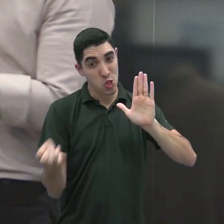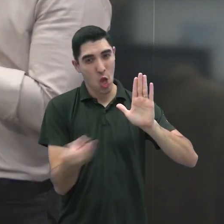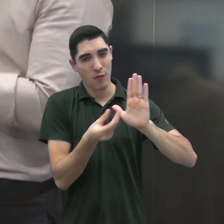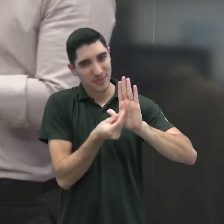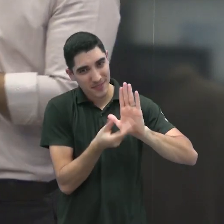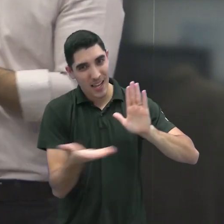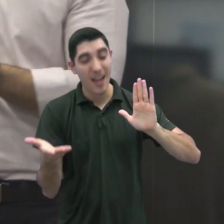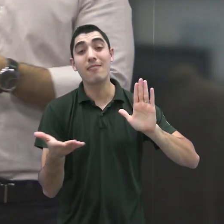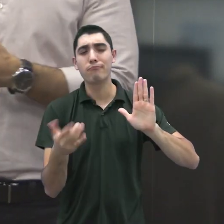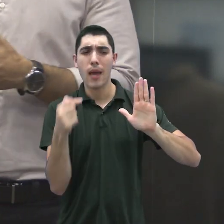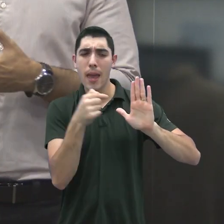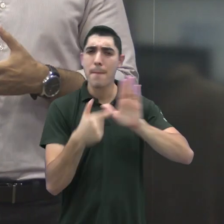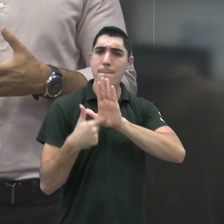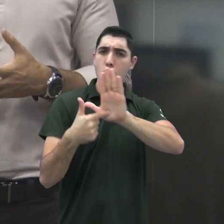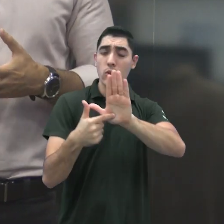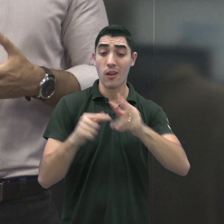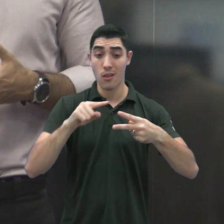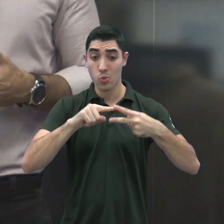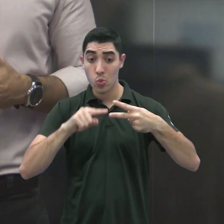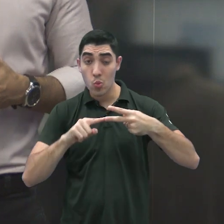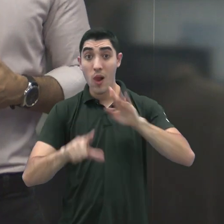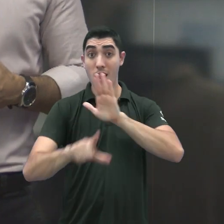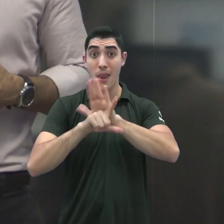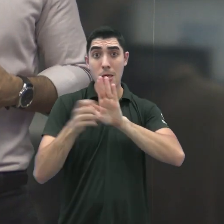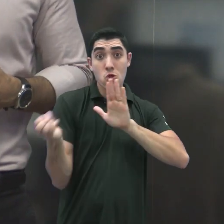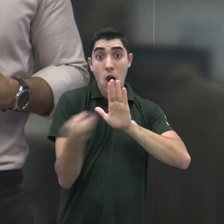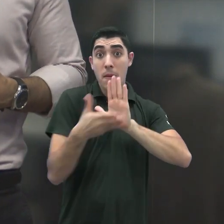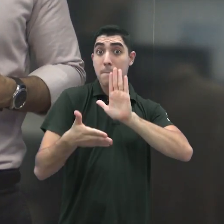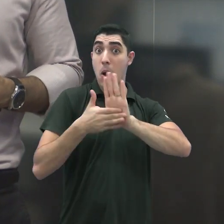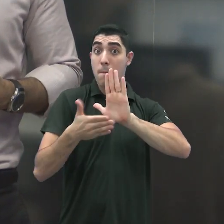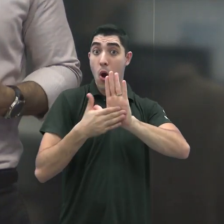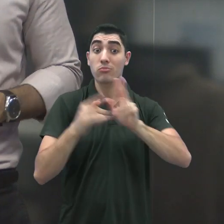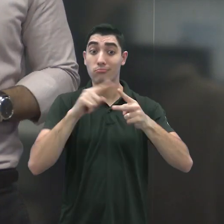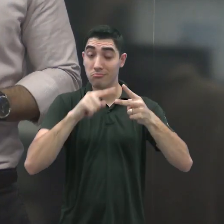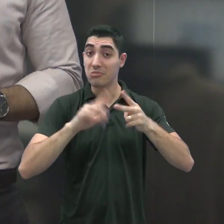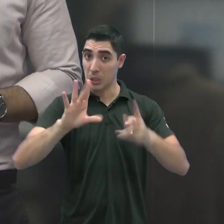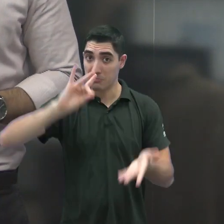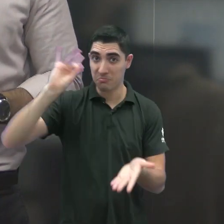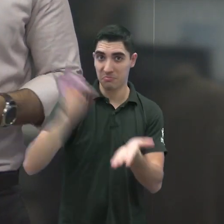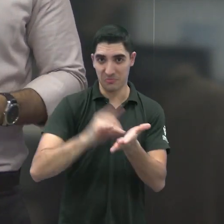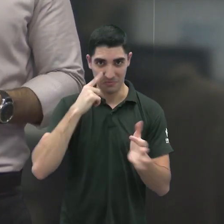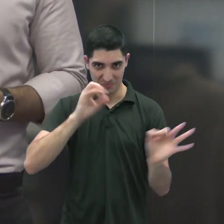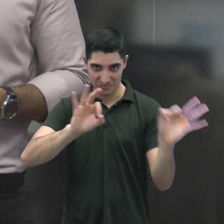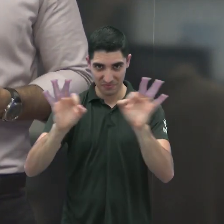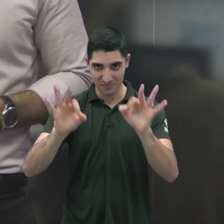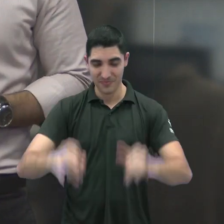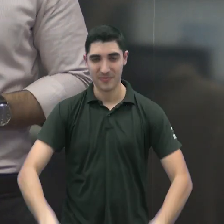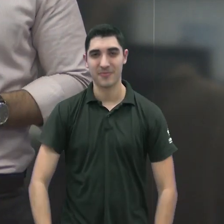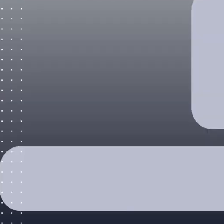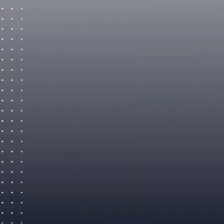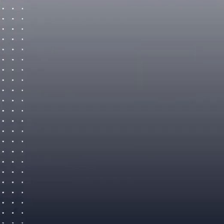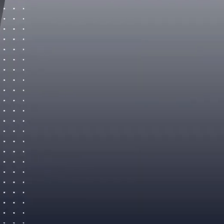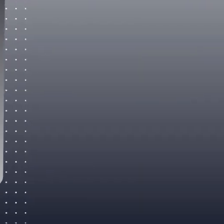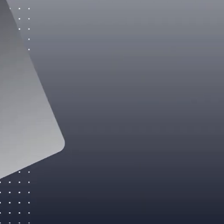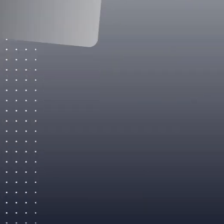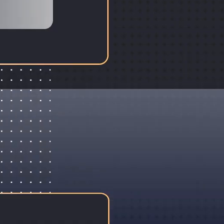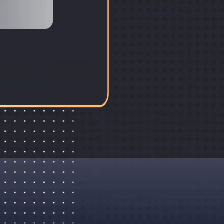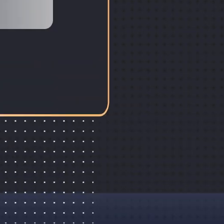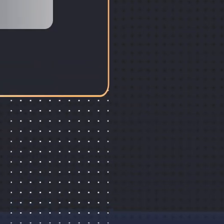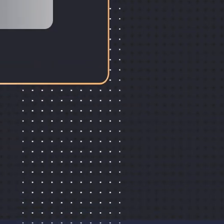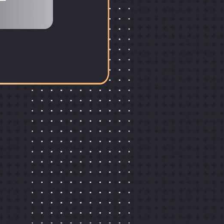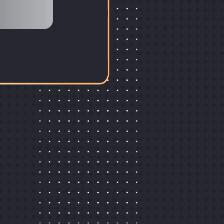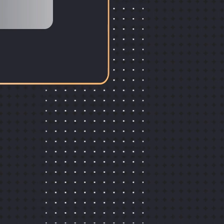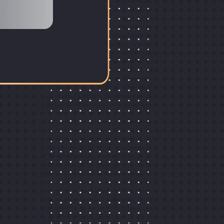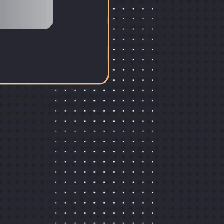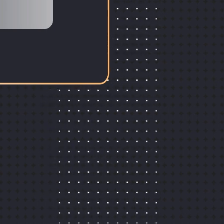quadro Agora é Lei. Momento de apresentar 2 novas propostas que estão em vigor na cidade. Olha só.